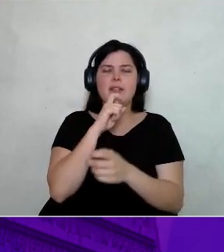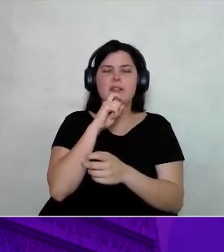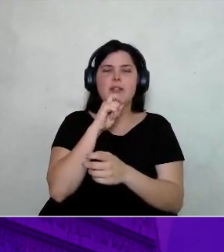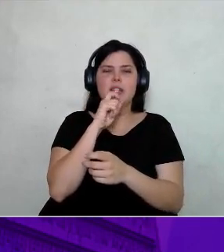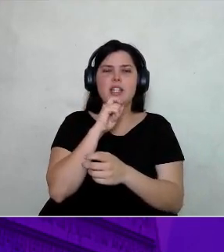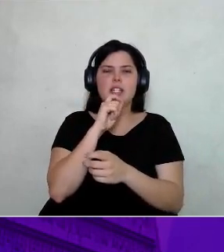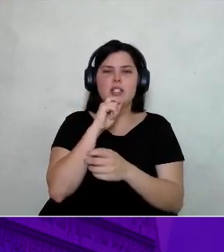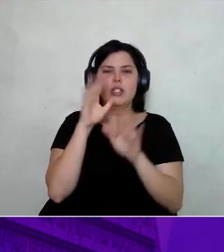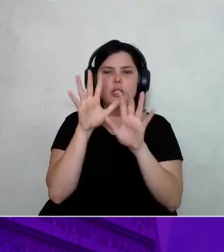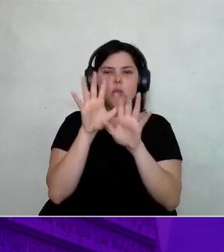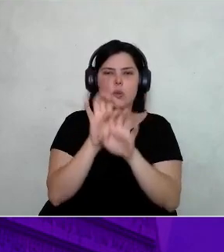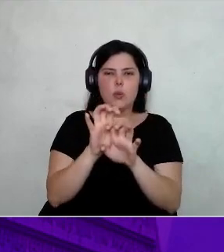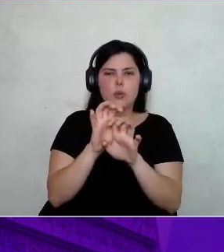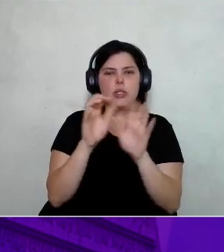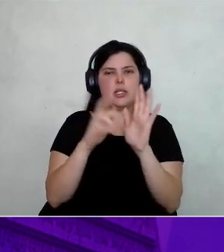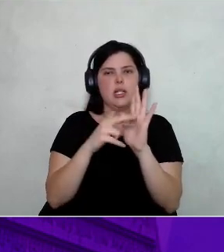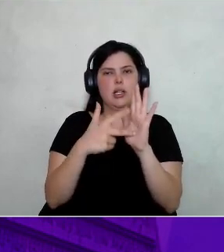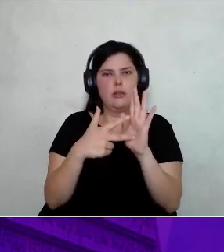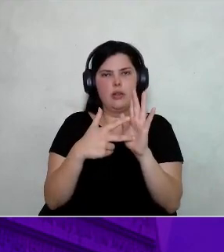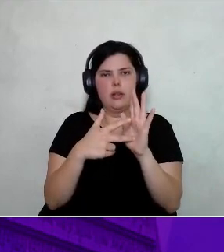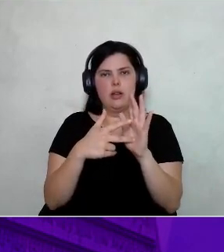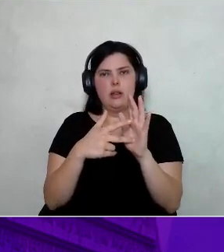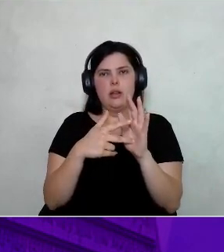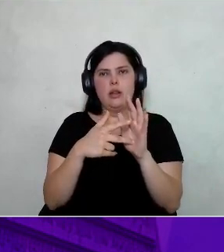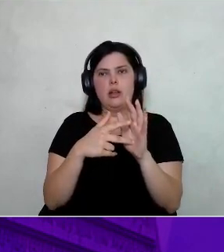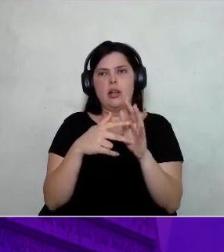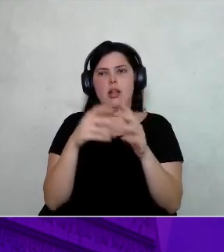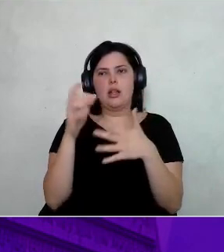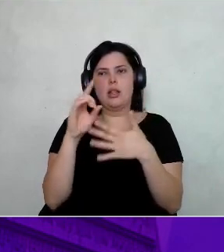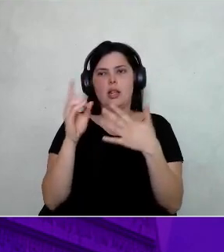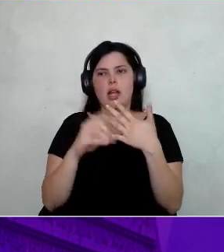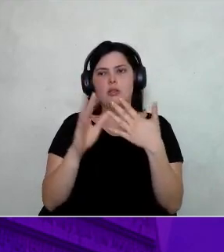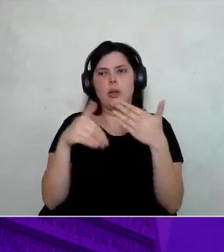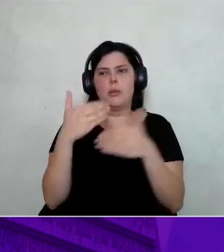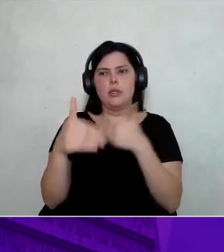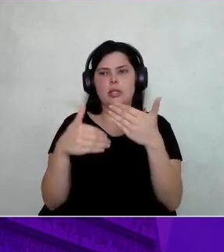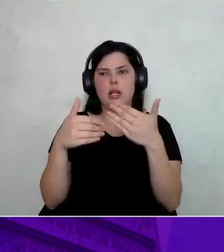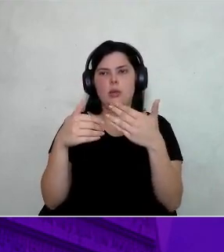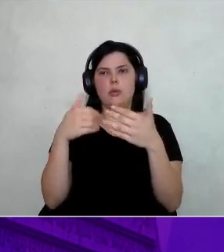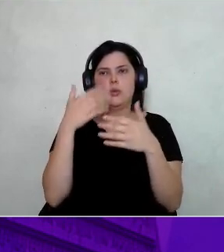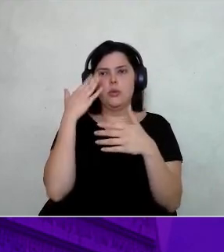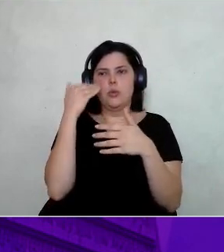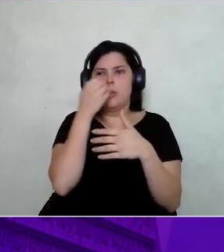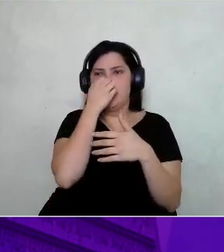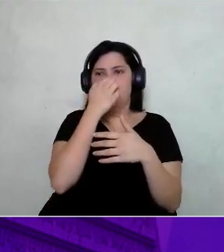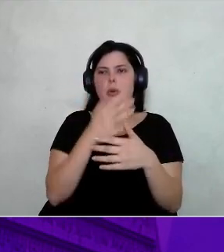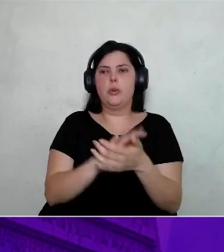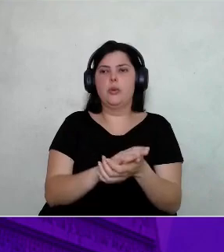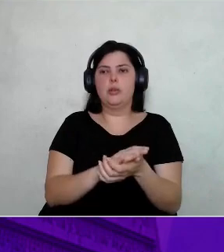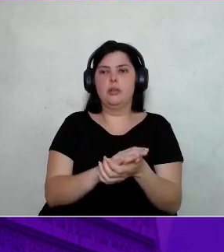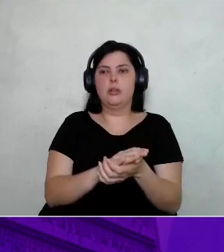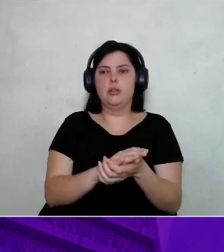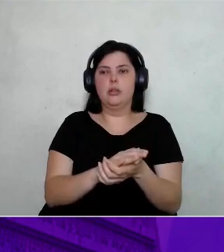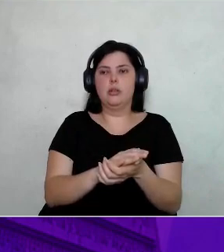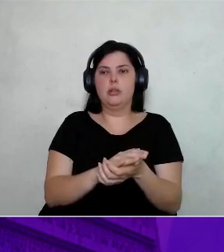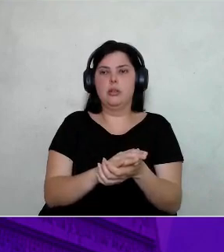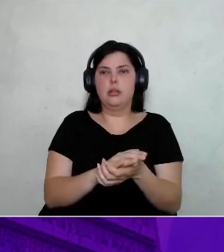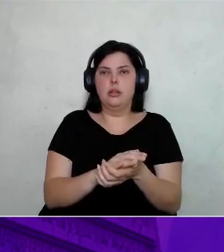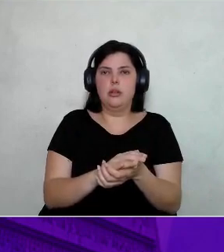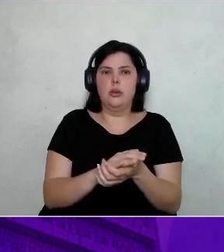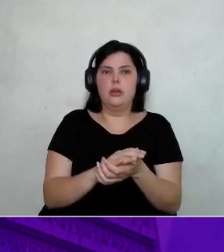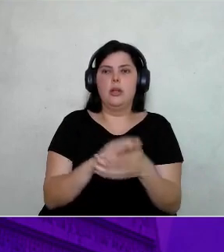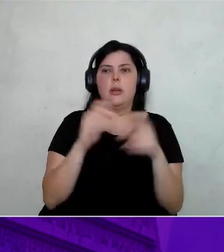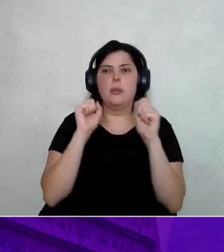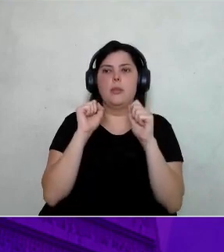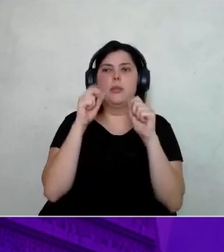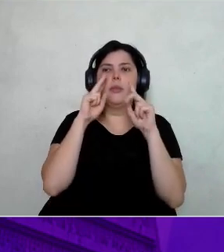Isso significa que esses dados eles foram processados com sucesso. E a gente pode visualizar isso de